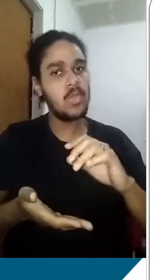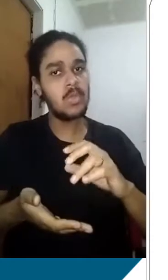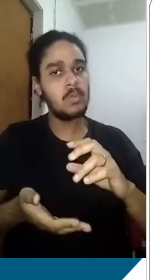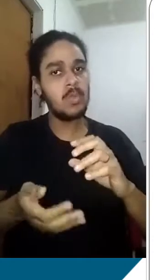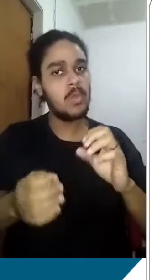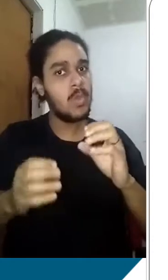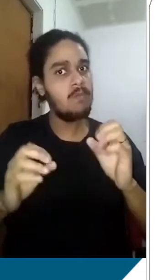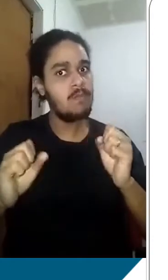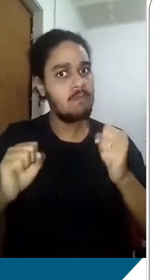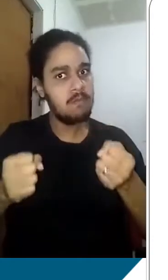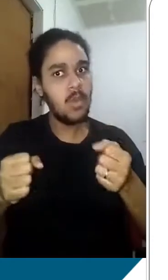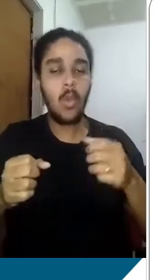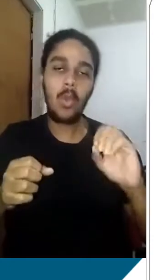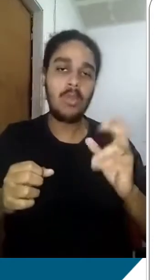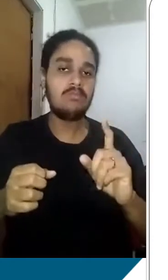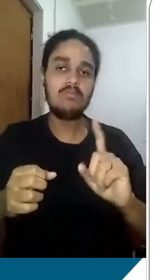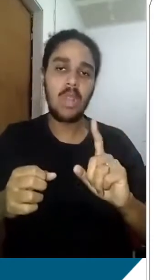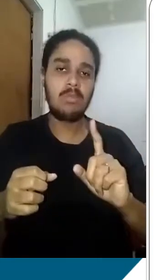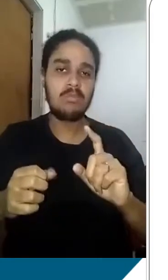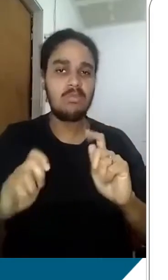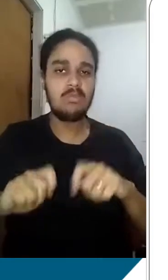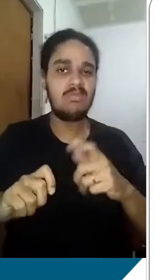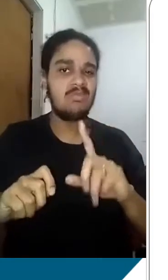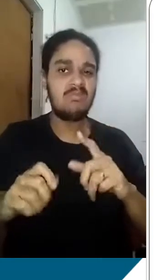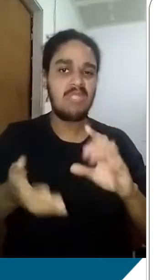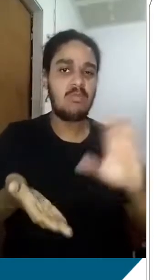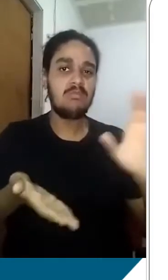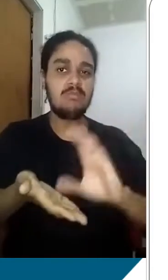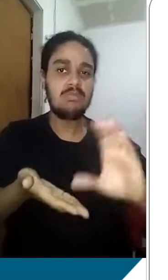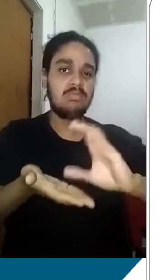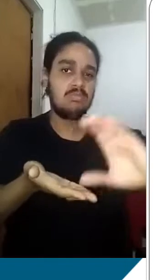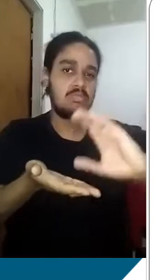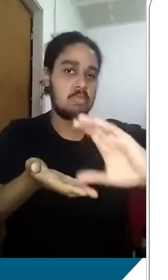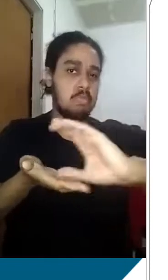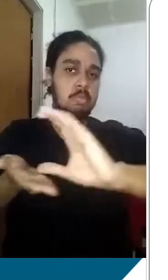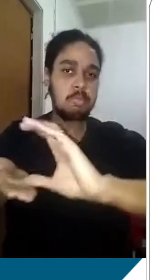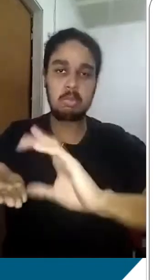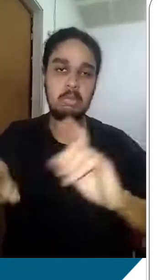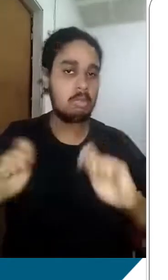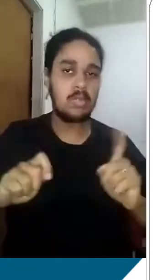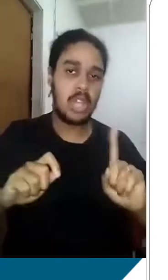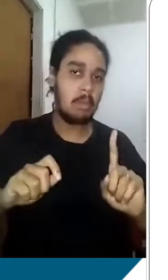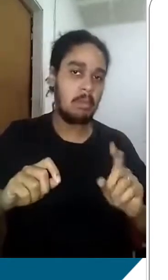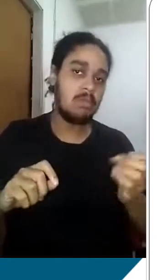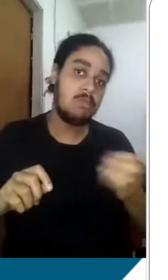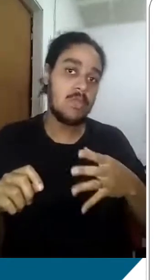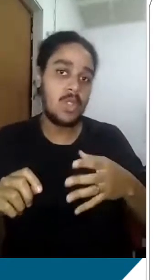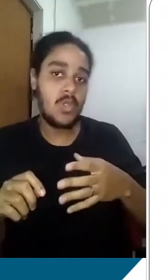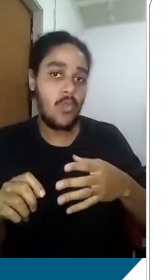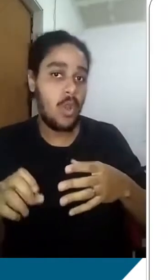se esse sistema ele não tem essa mesma capacidade de investimento, Ele utiliza técnicas